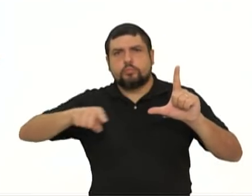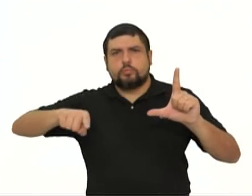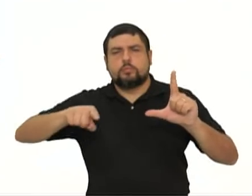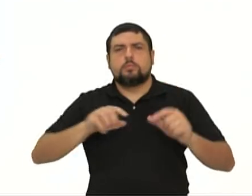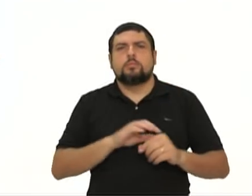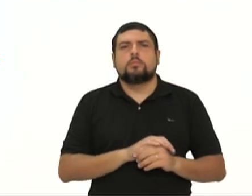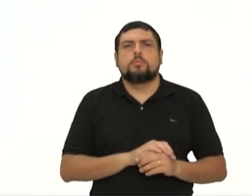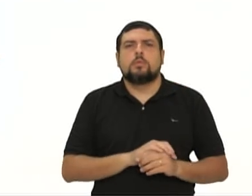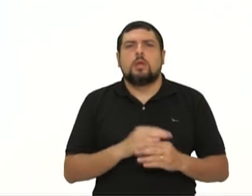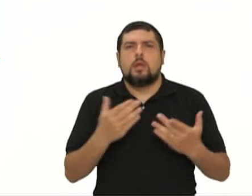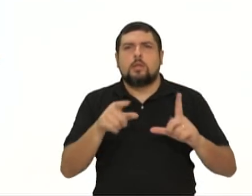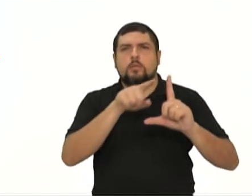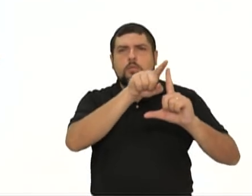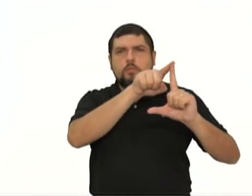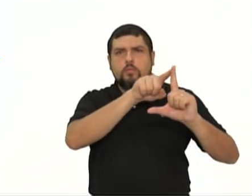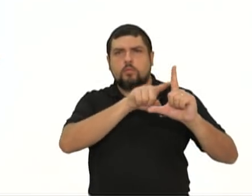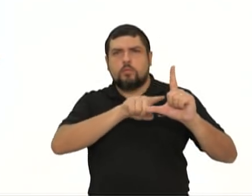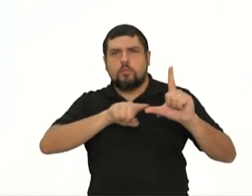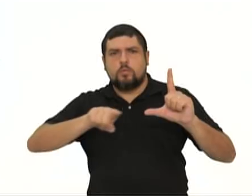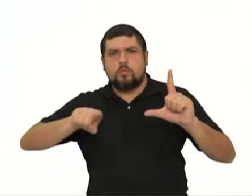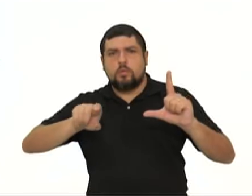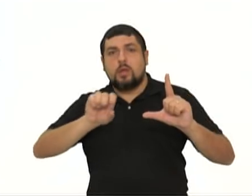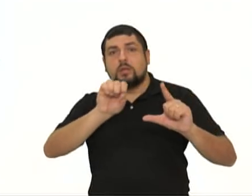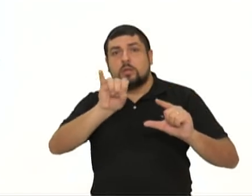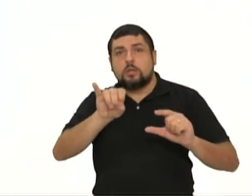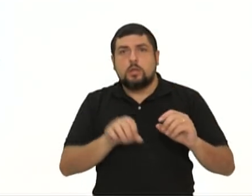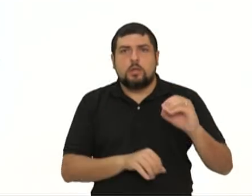exponencial, essa base for entre 0 e 1.